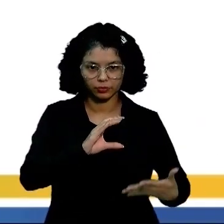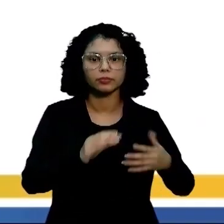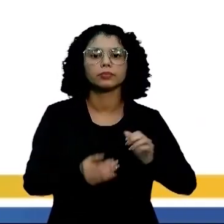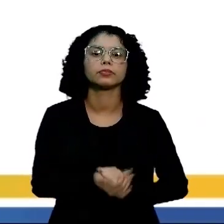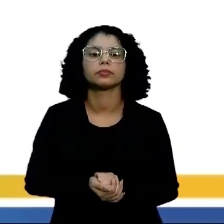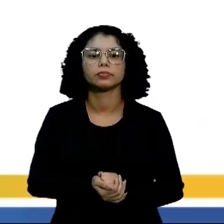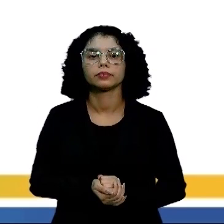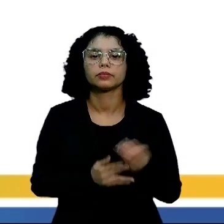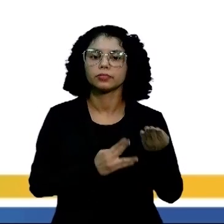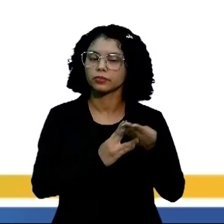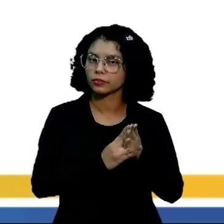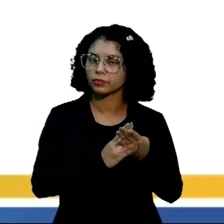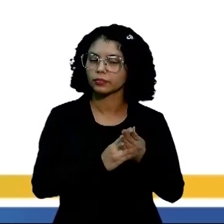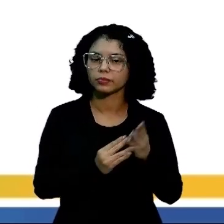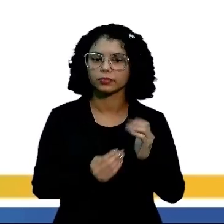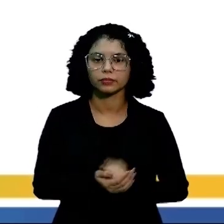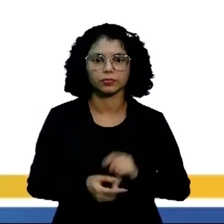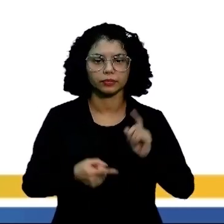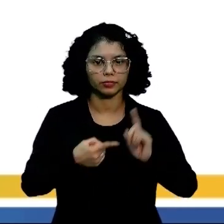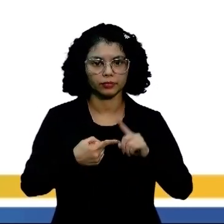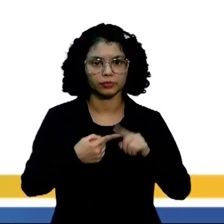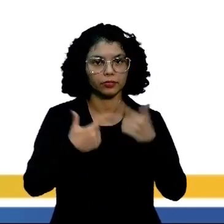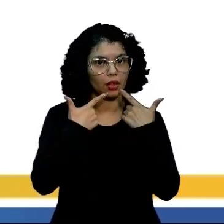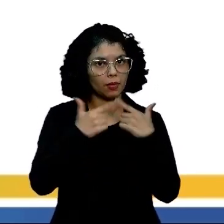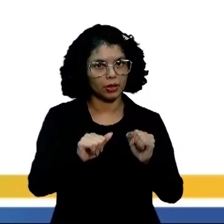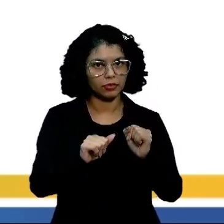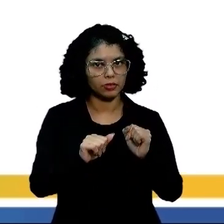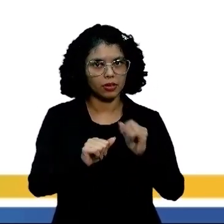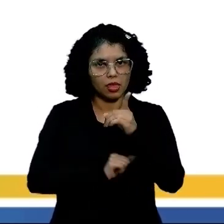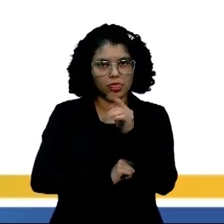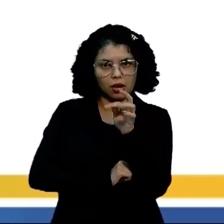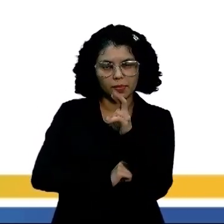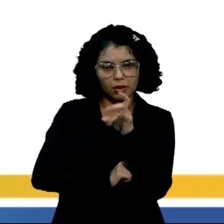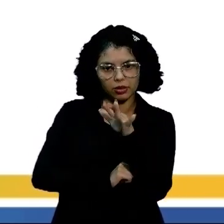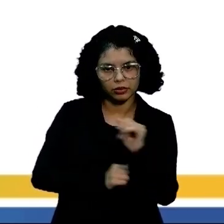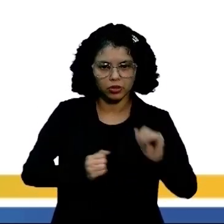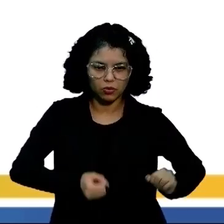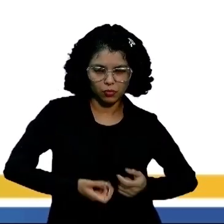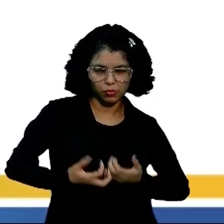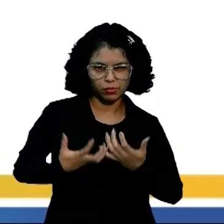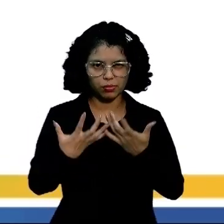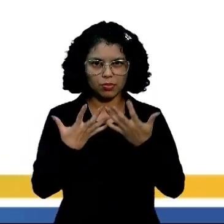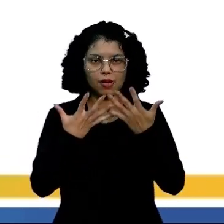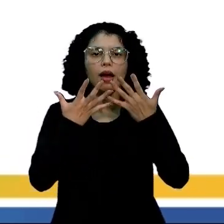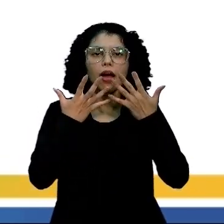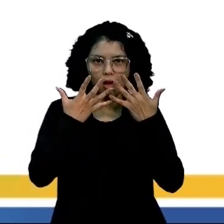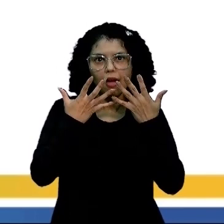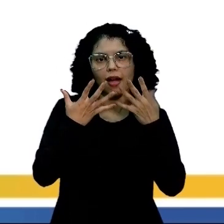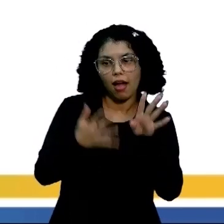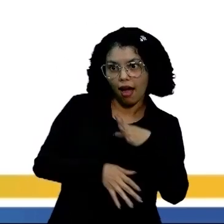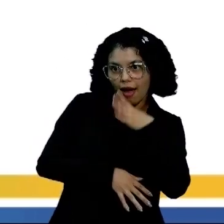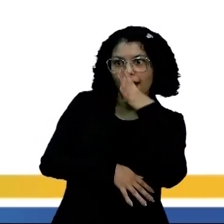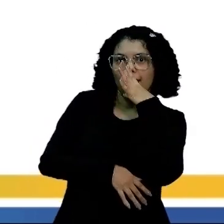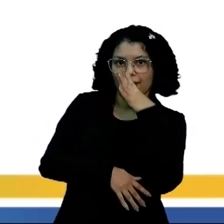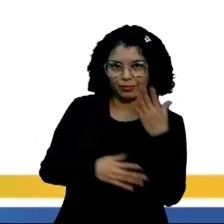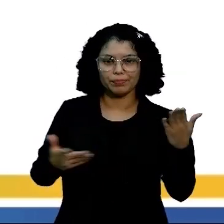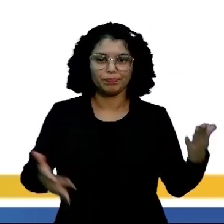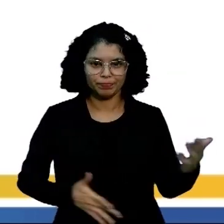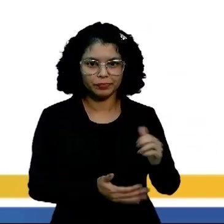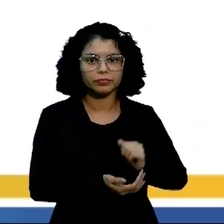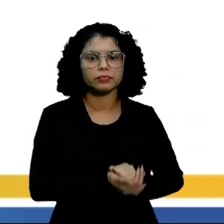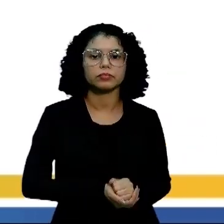do barroco. Primeiro, eu tenho uma linguagem dramática com o objetivo de causar impacto. Eu